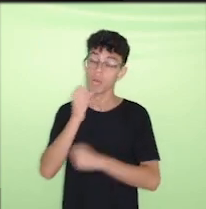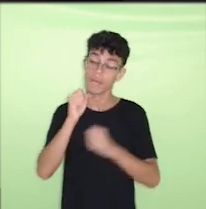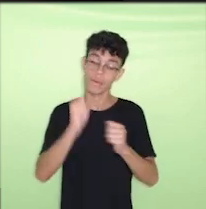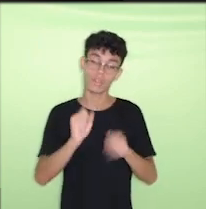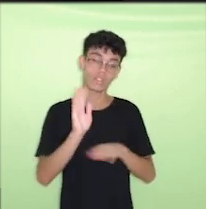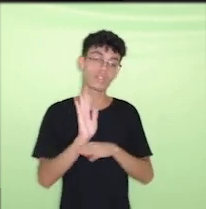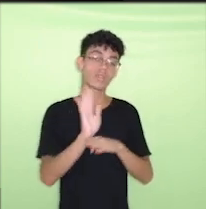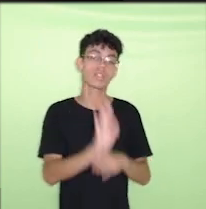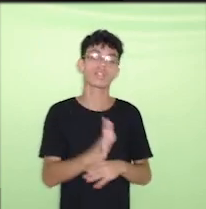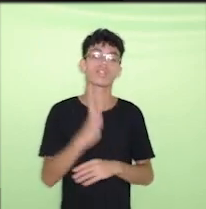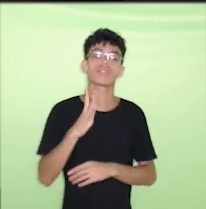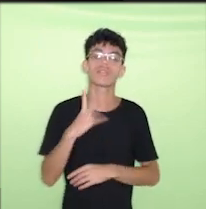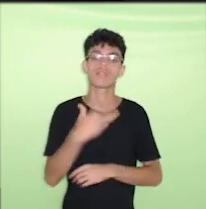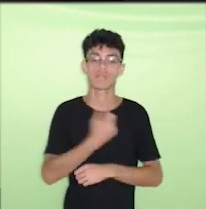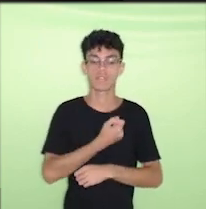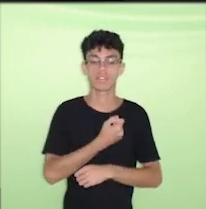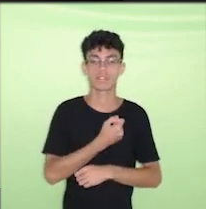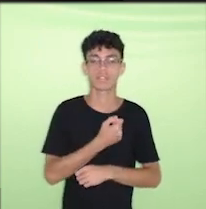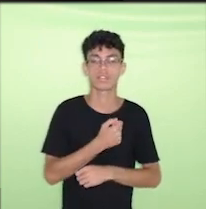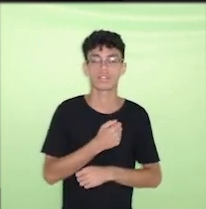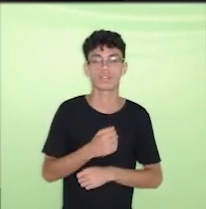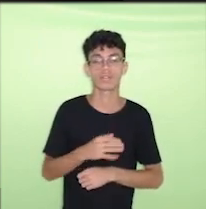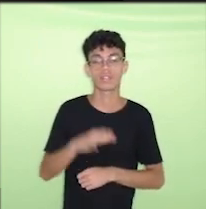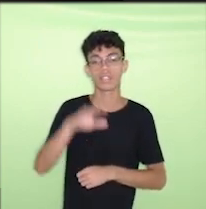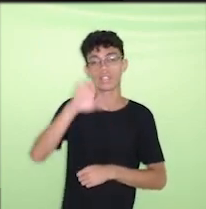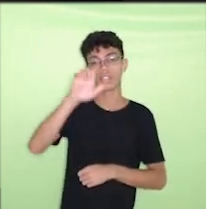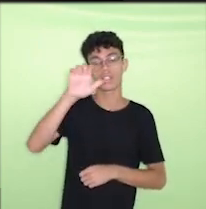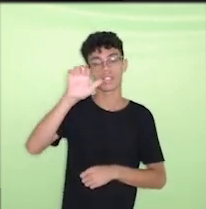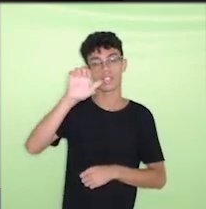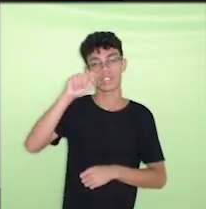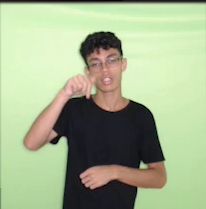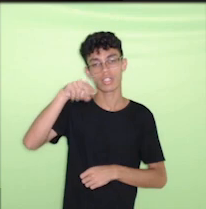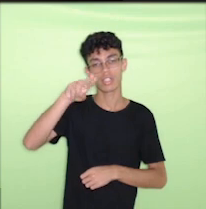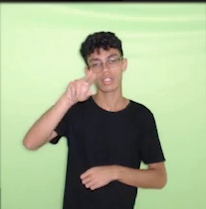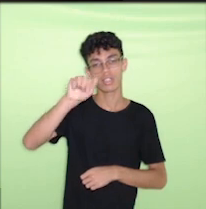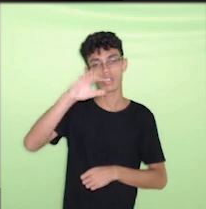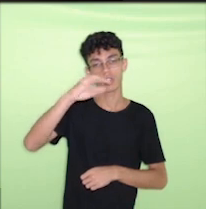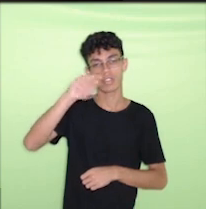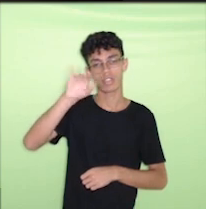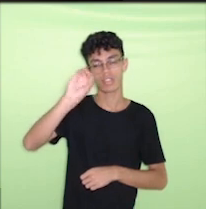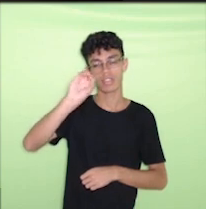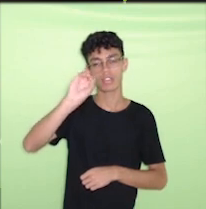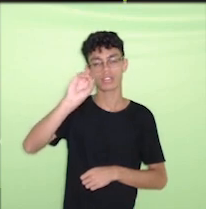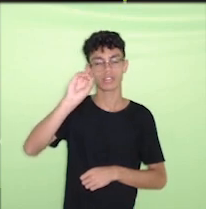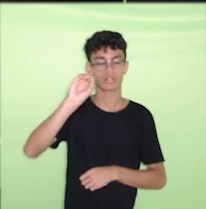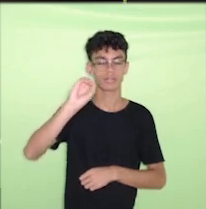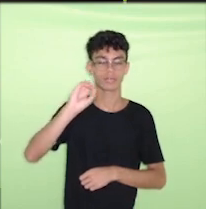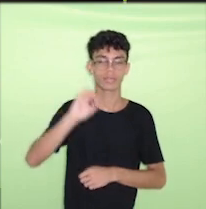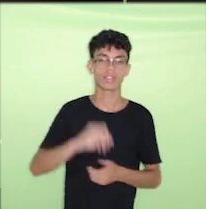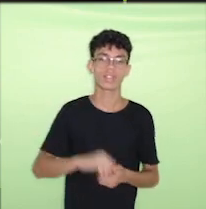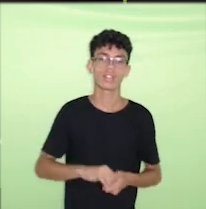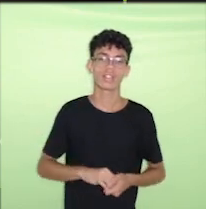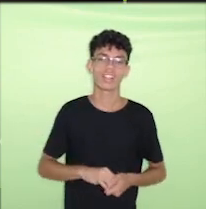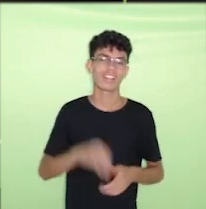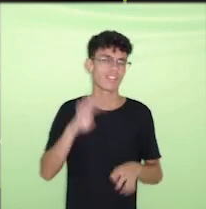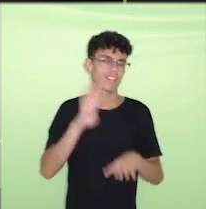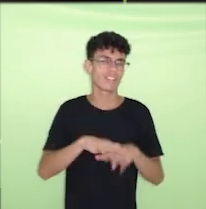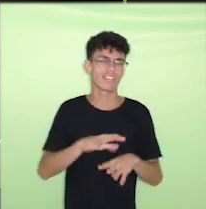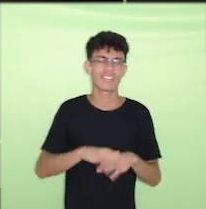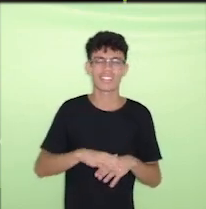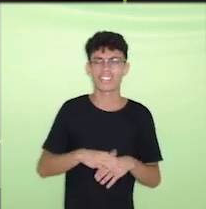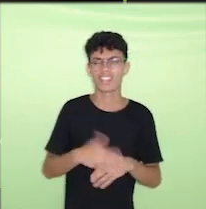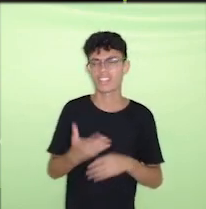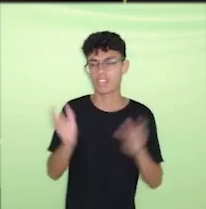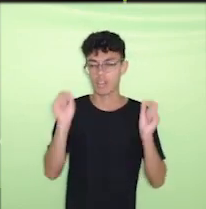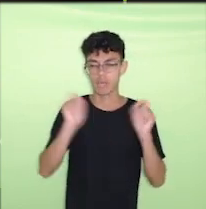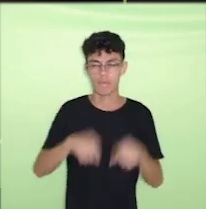salvá-la. Quem sabe uma equação? Uma equação Não, senhor, matemática? eu não